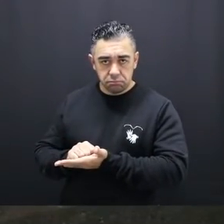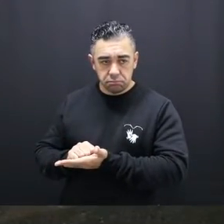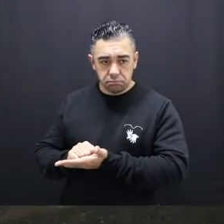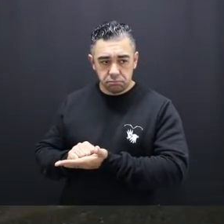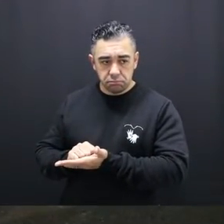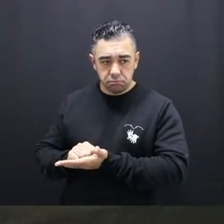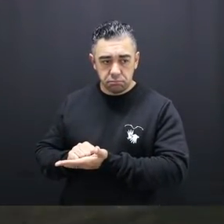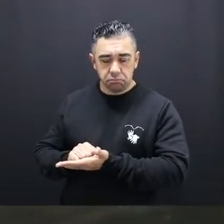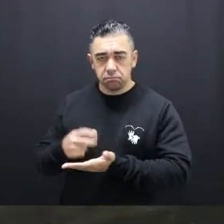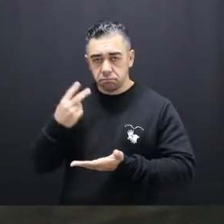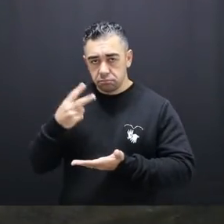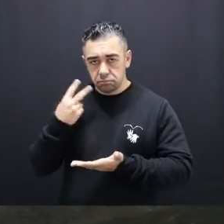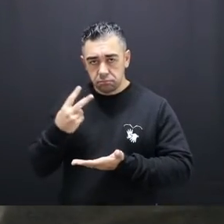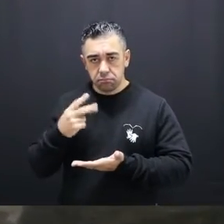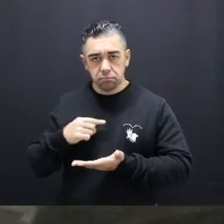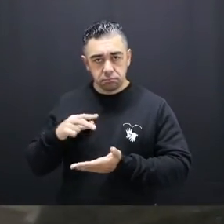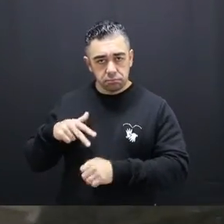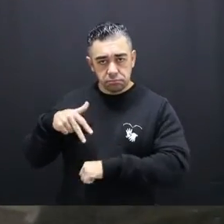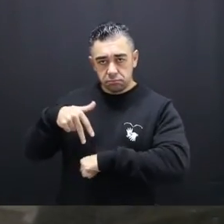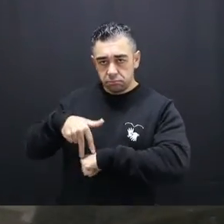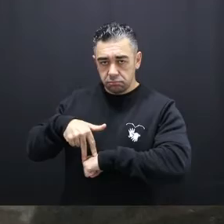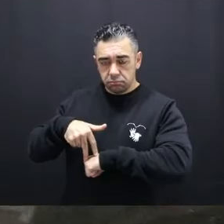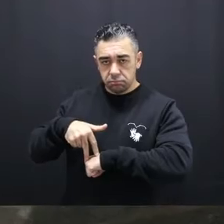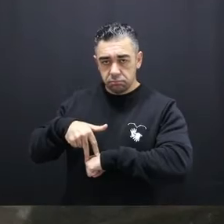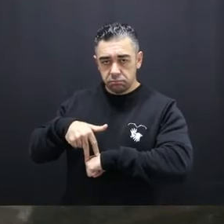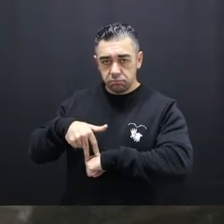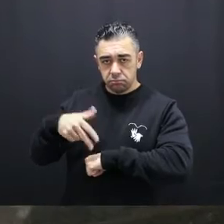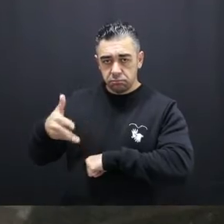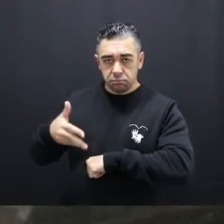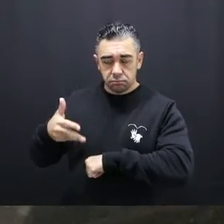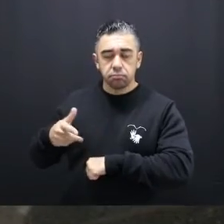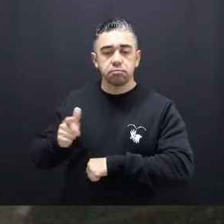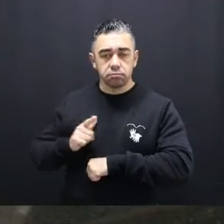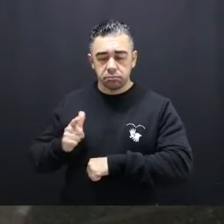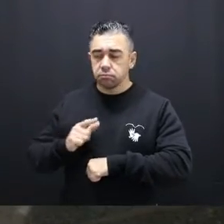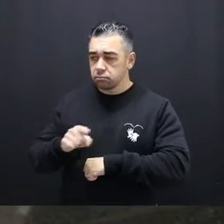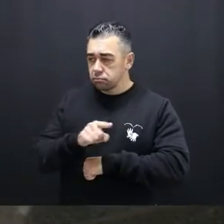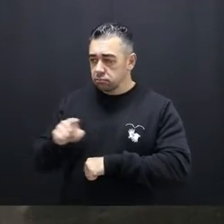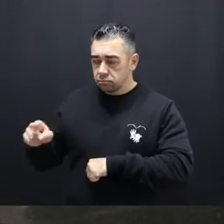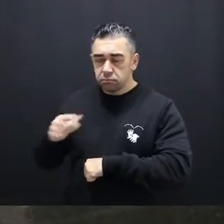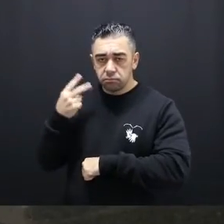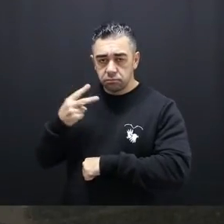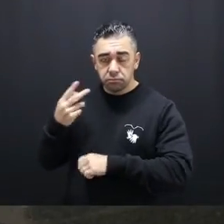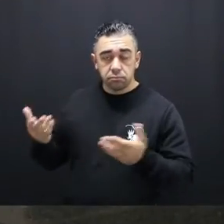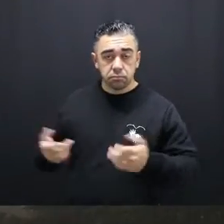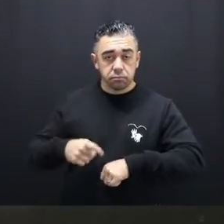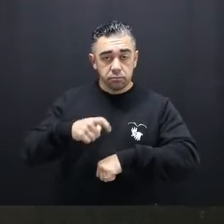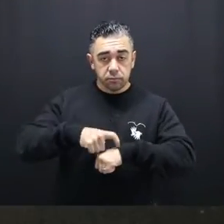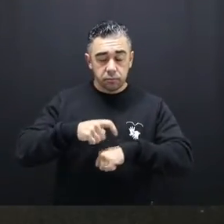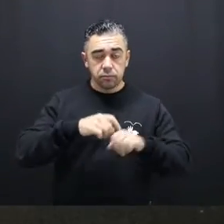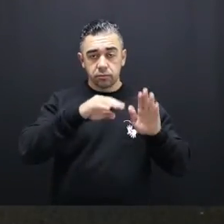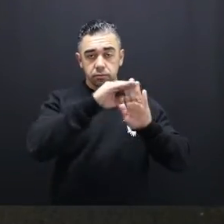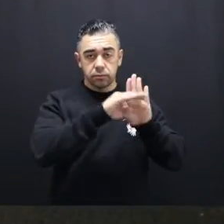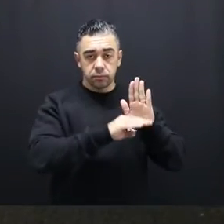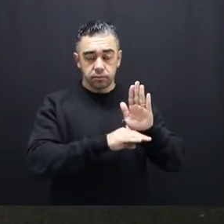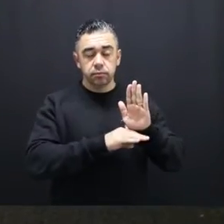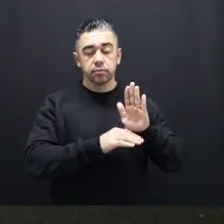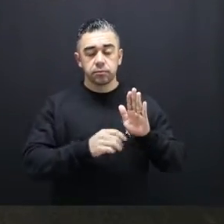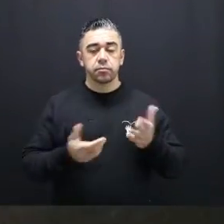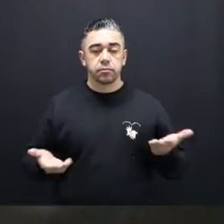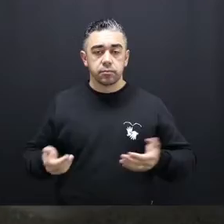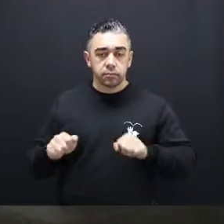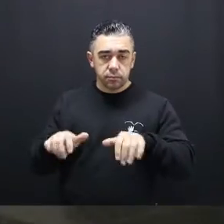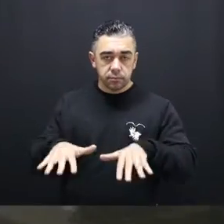os vereadores Vereador para fazer utilizar a Tribuna e havendo quórum regimental passamos neste momento para ordem do dia da presente